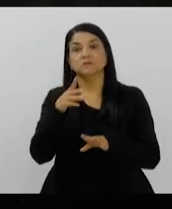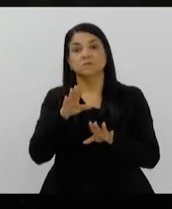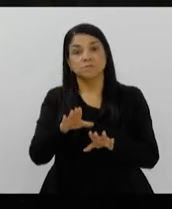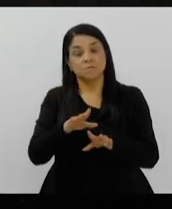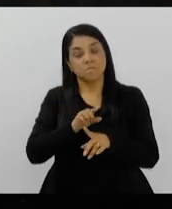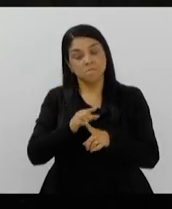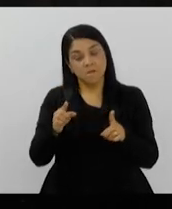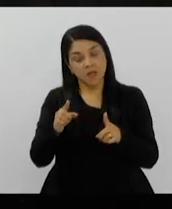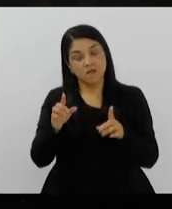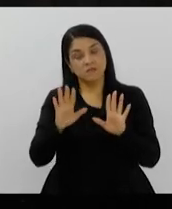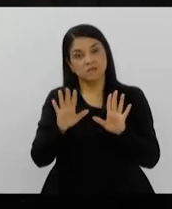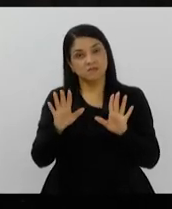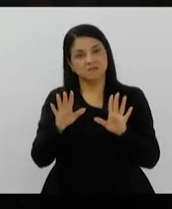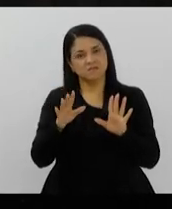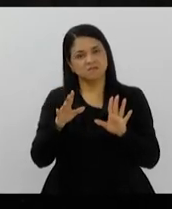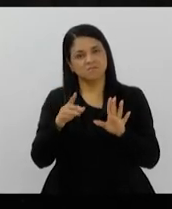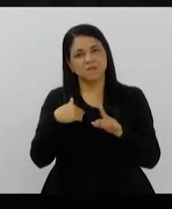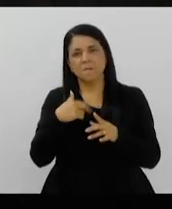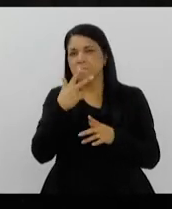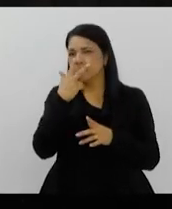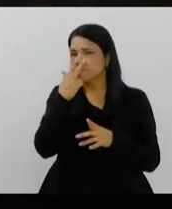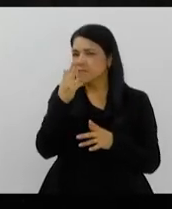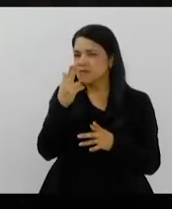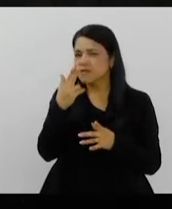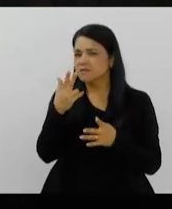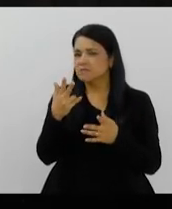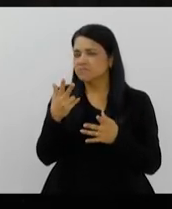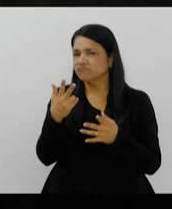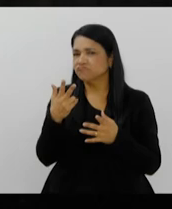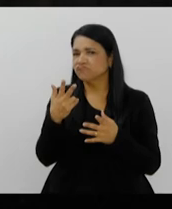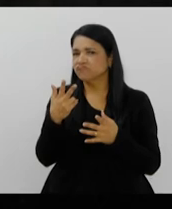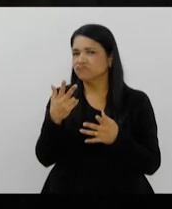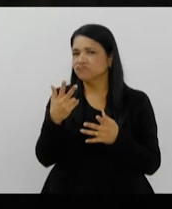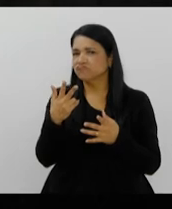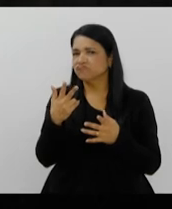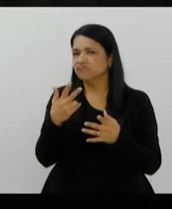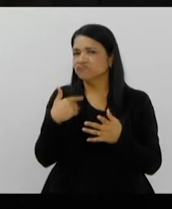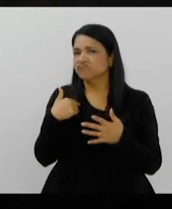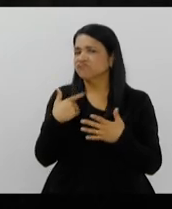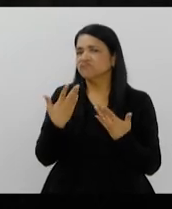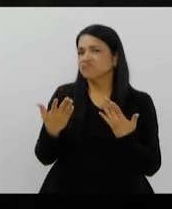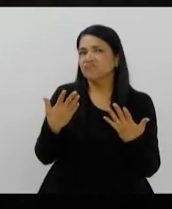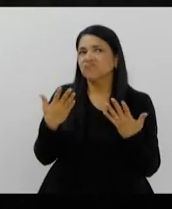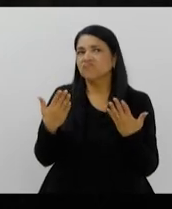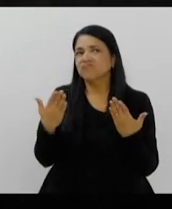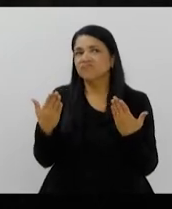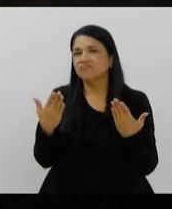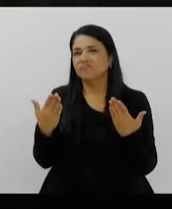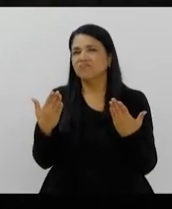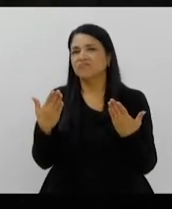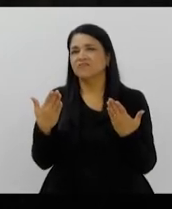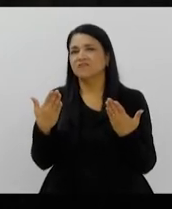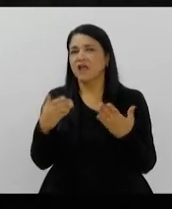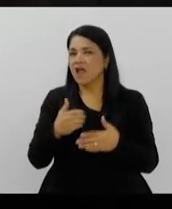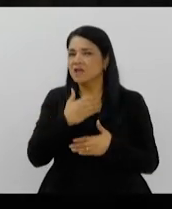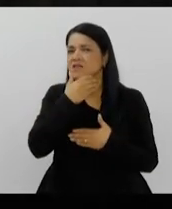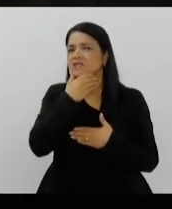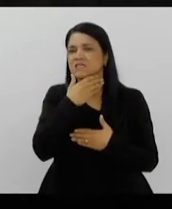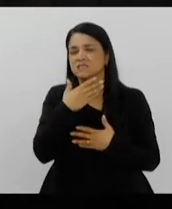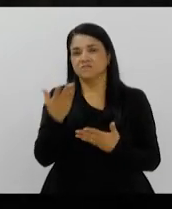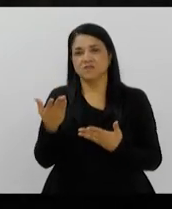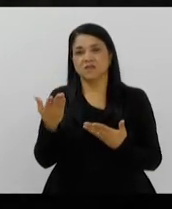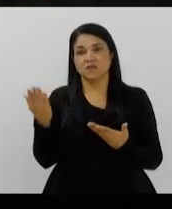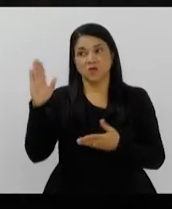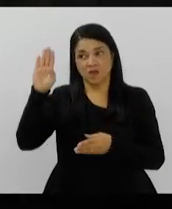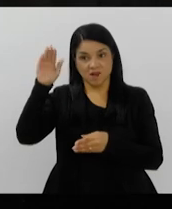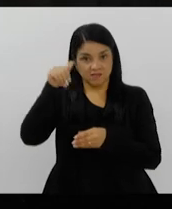existe hoje um consentimento real do tamanho da crise que a gente está vivendo nesse estado do Rio de Janeiro. E que, de novo, estou saindo de uma eleição